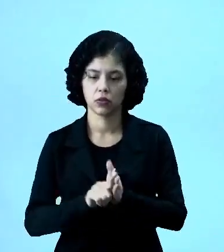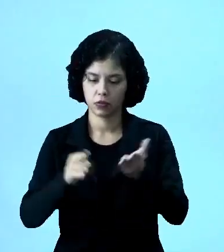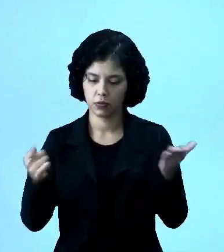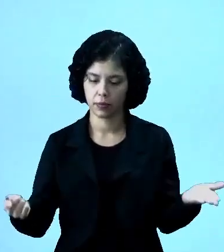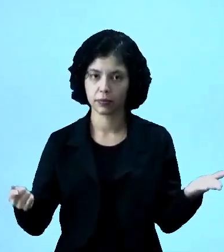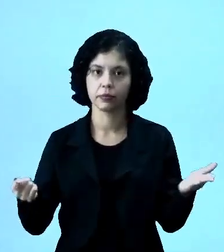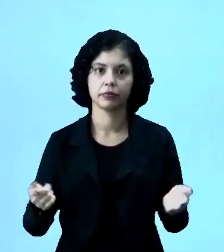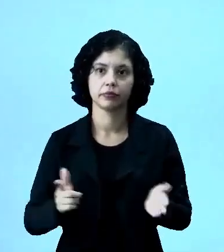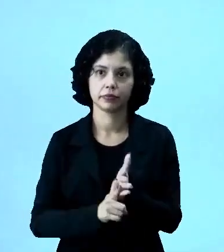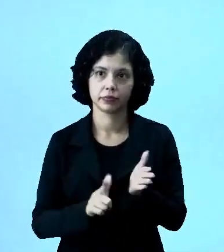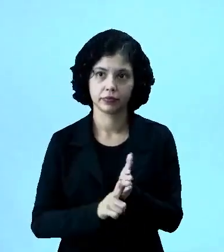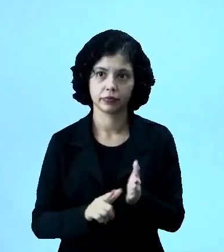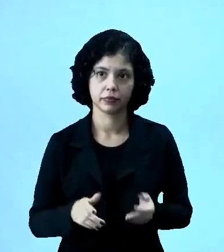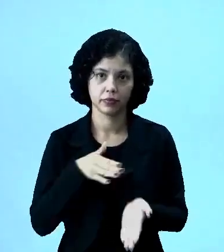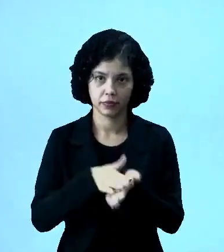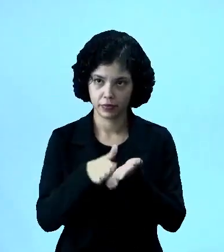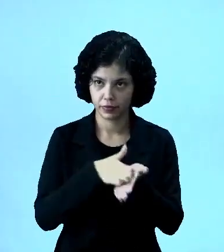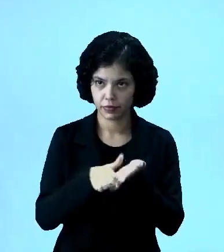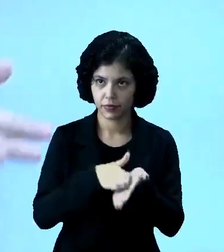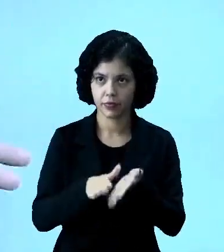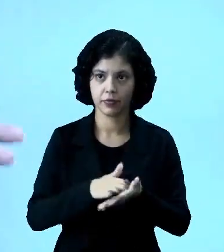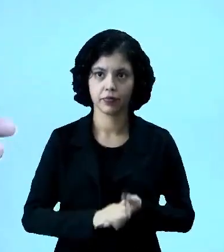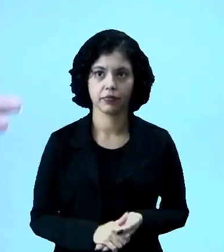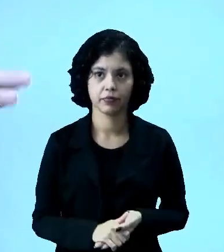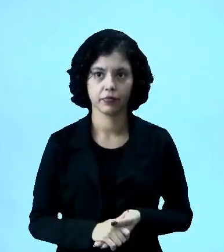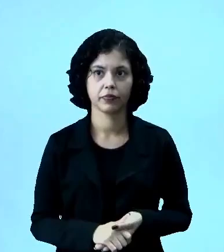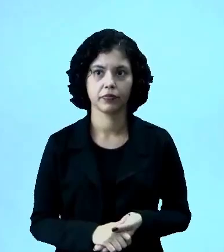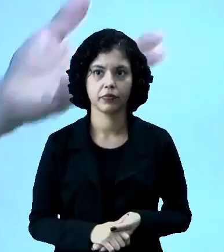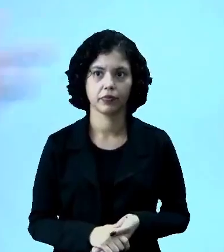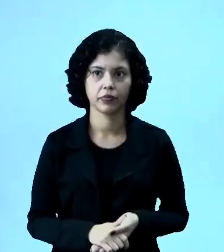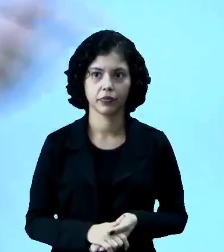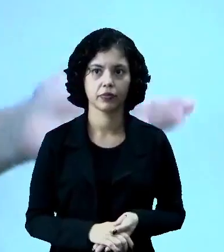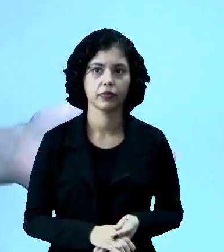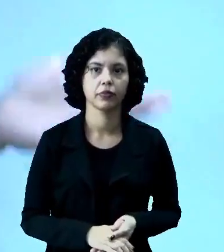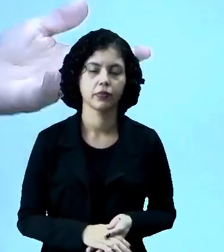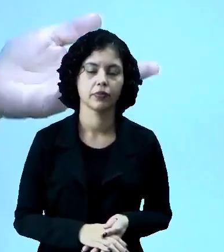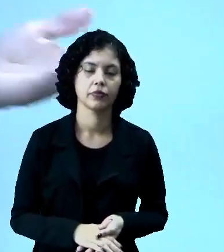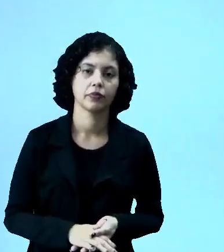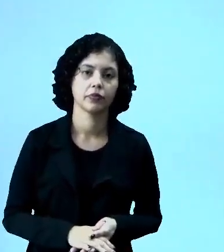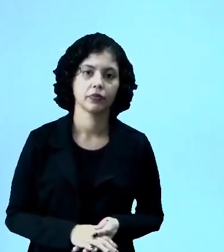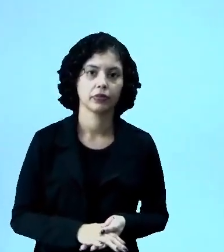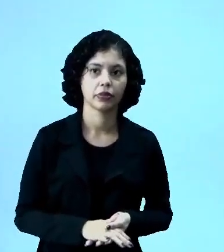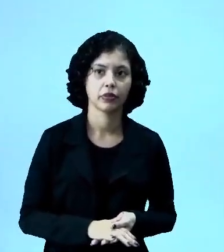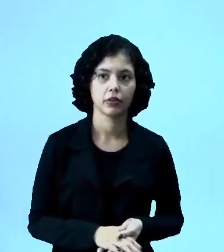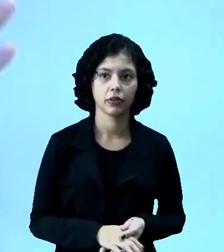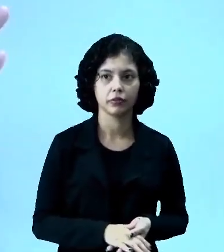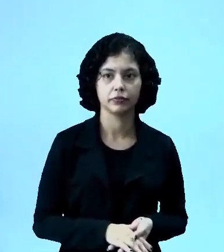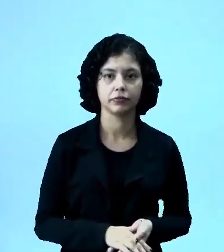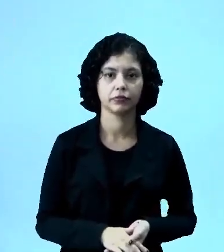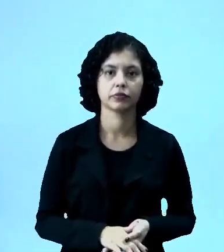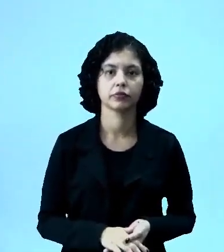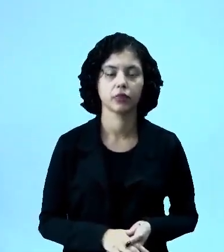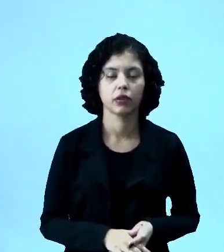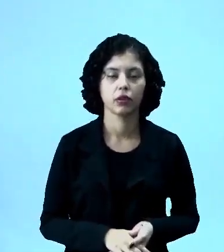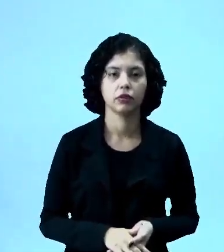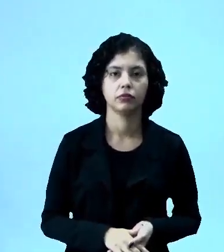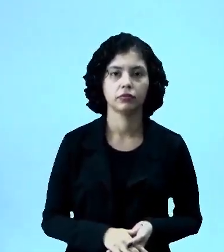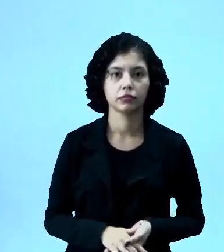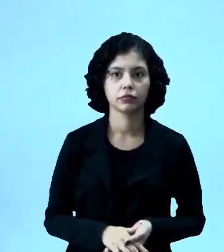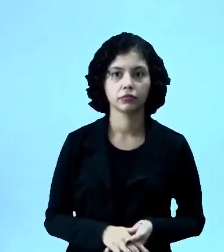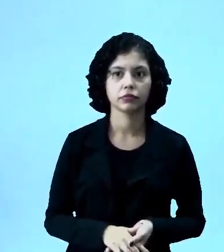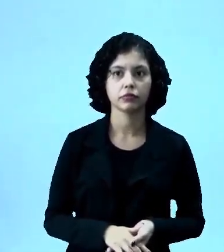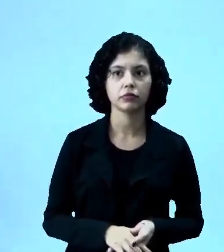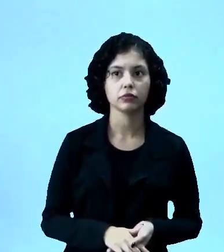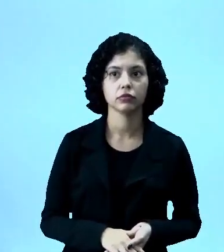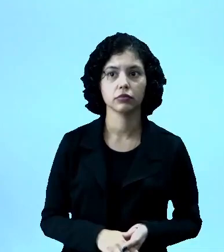jornal em si, porque jornal não se escreve, ele é uma matéria inanimada, né? Jornal não fala, jornal não anda, é um simples papel, tá? Então, quem